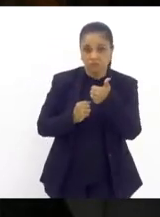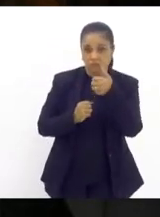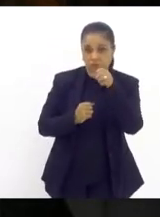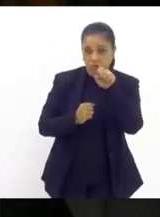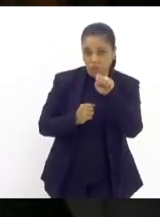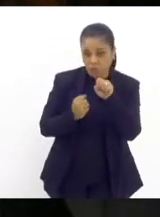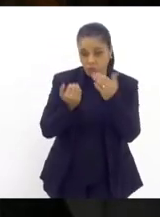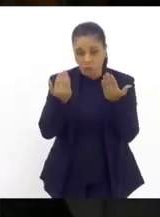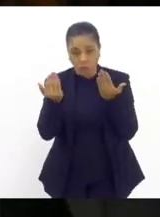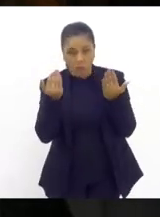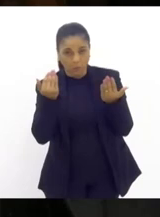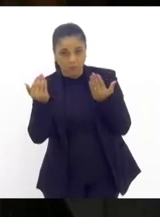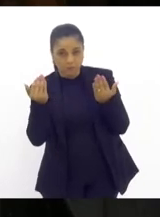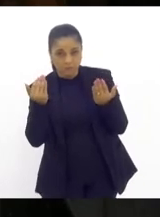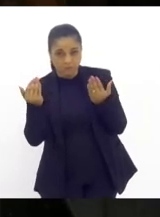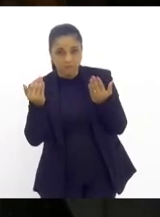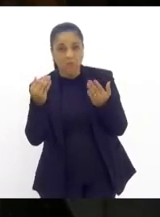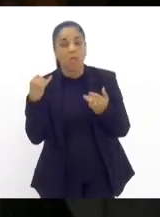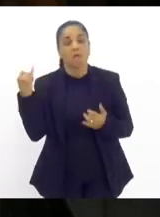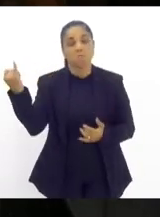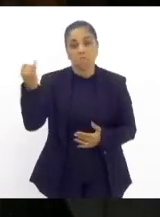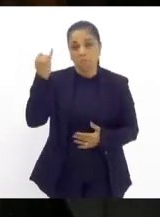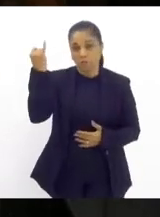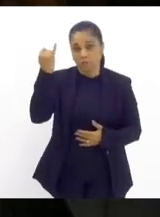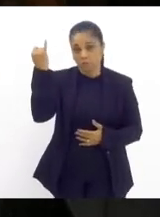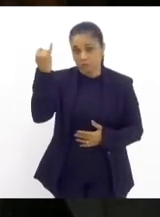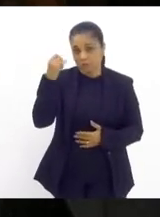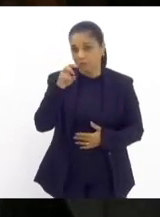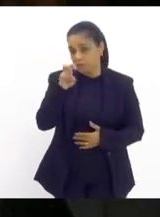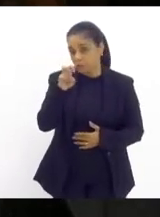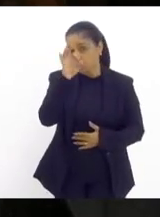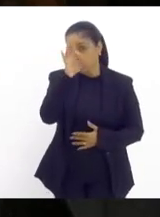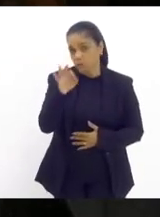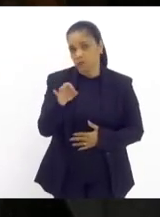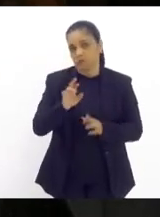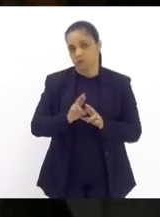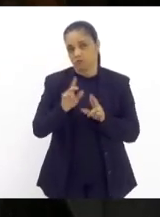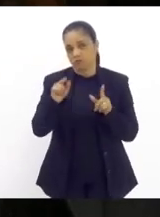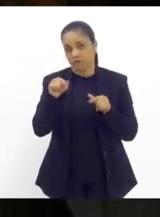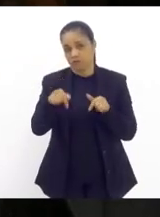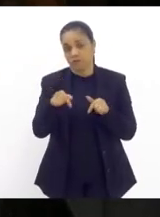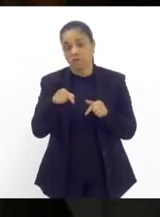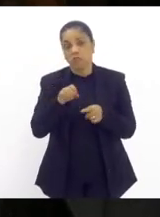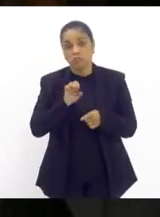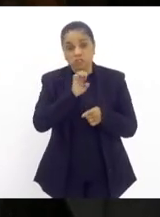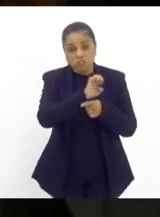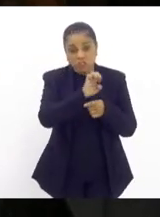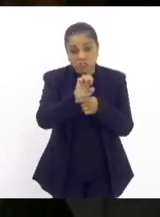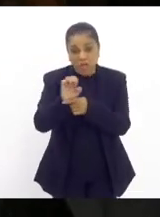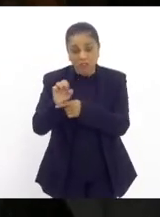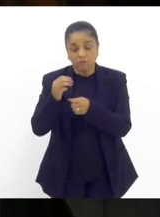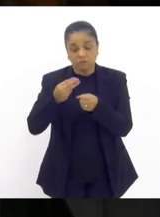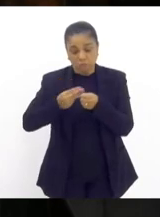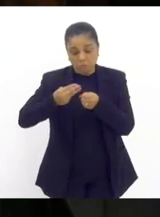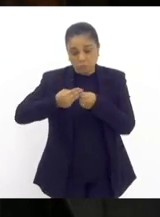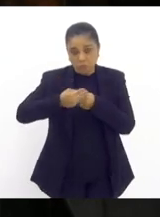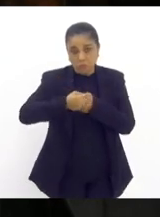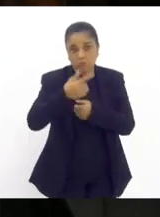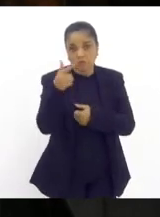isso é importantíssimo não só prestado mas para os 92 municípios